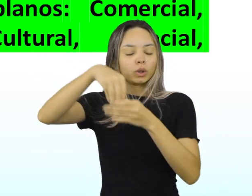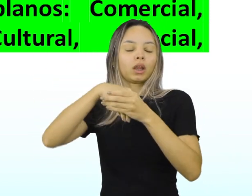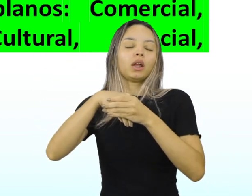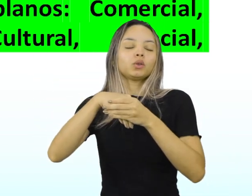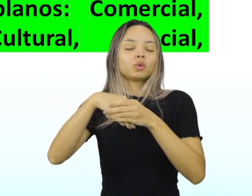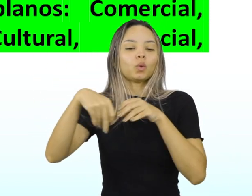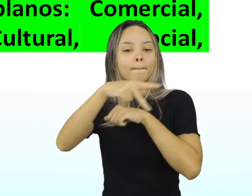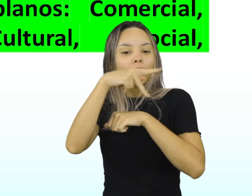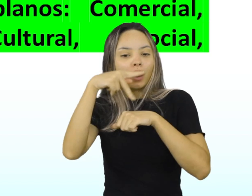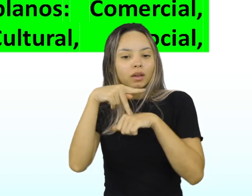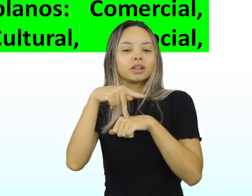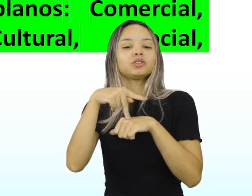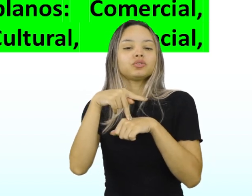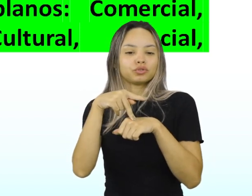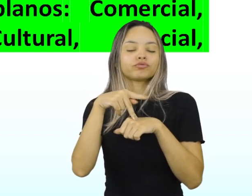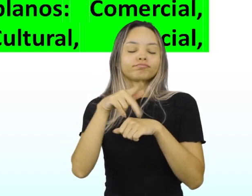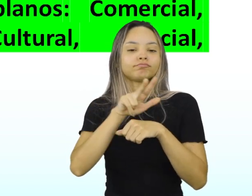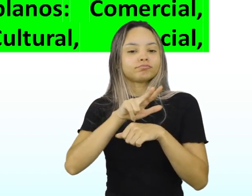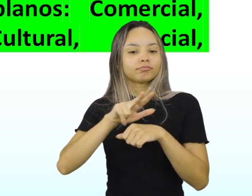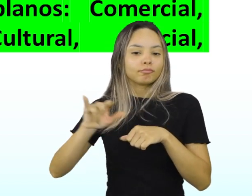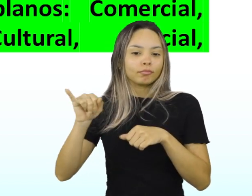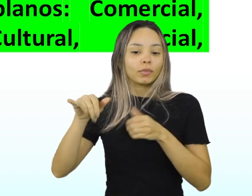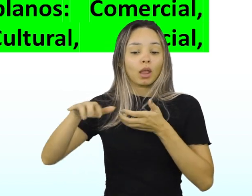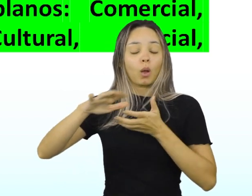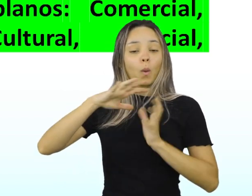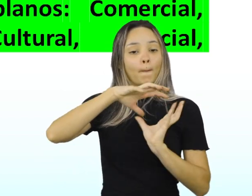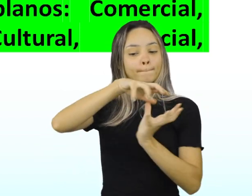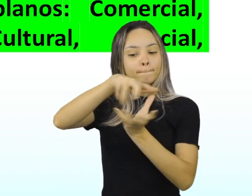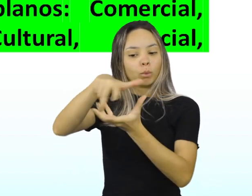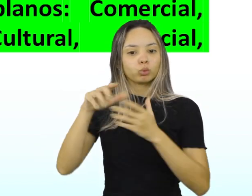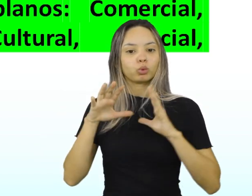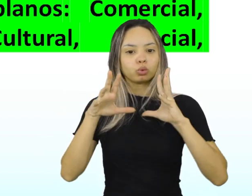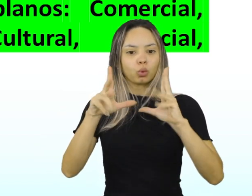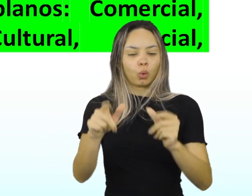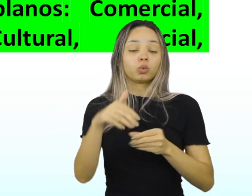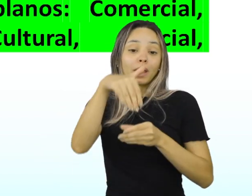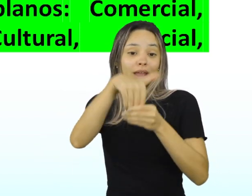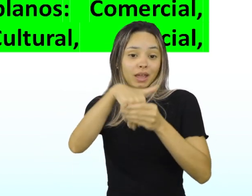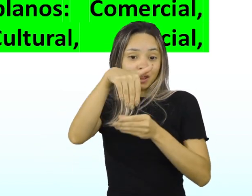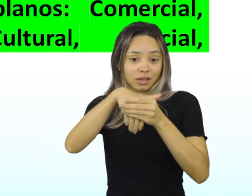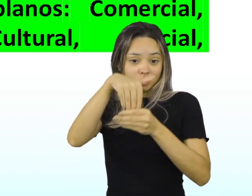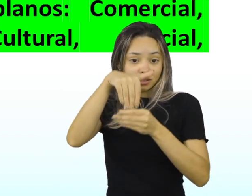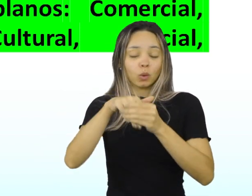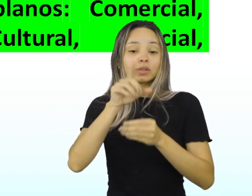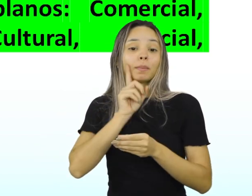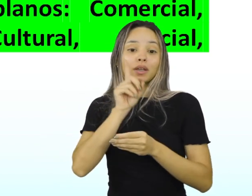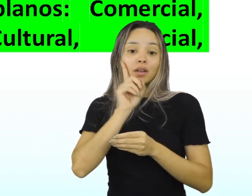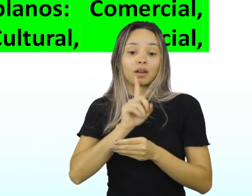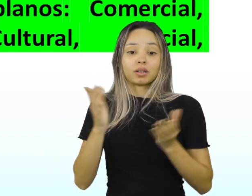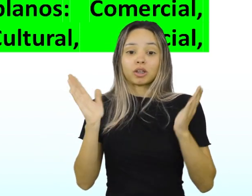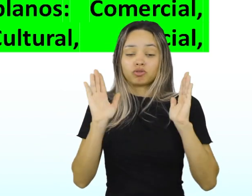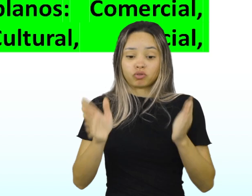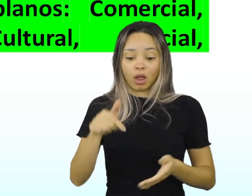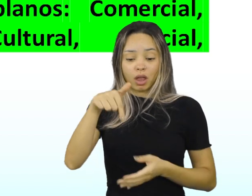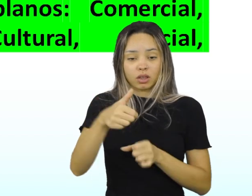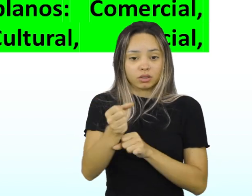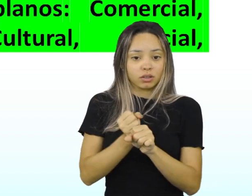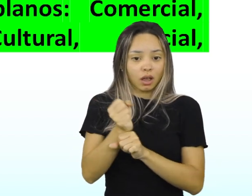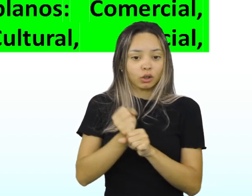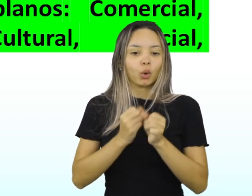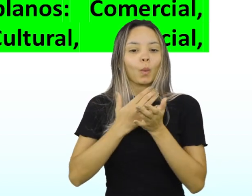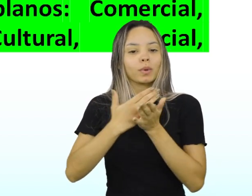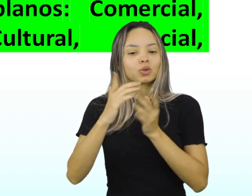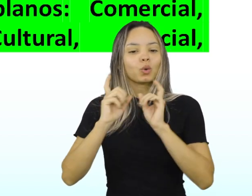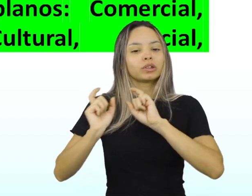ela repercute no mundo todo. Por exemplo, as eleições americanas desse ano, elas já estão sendo discutidas e o resultado